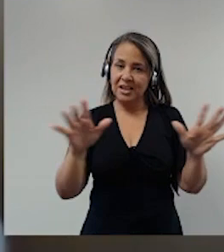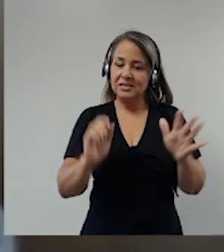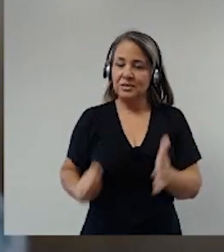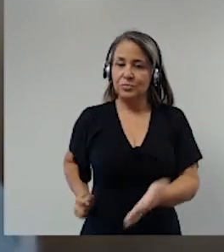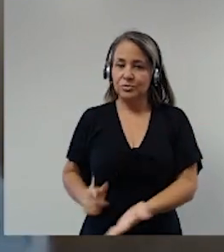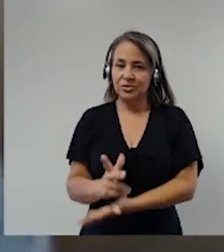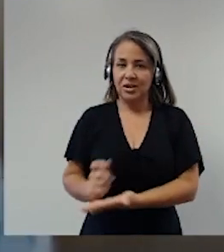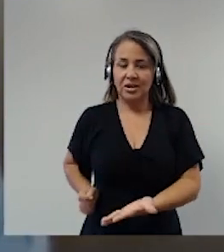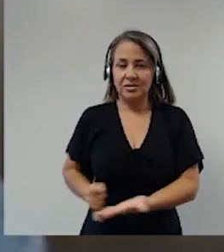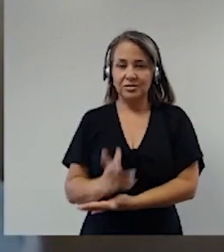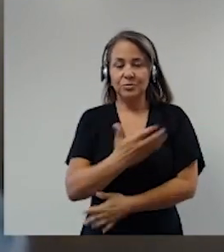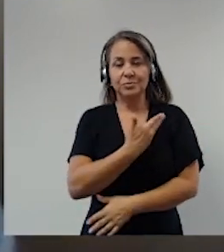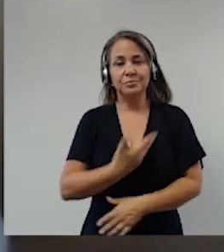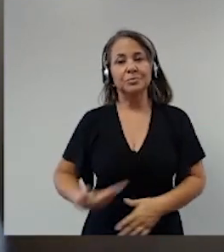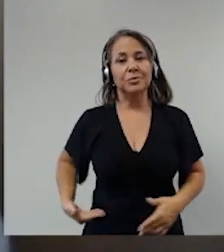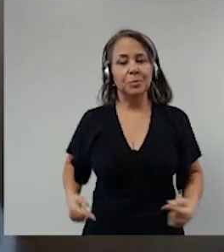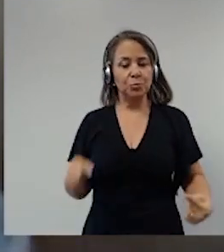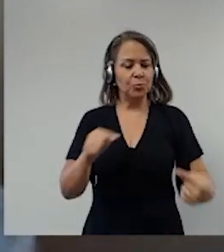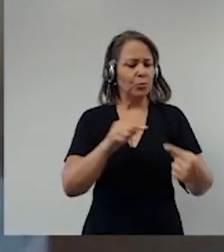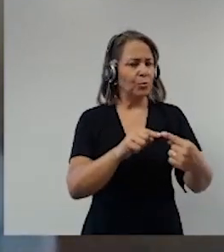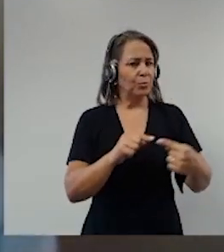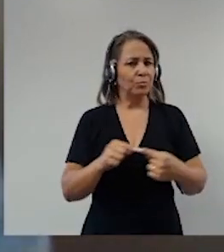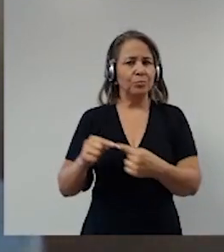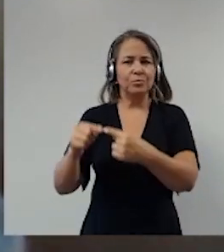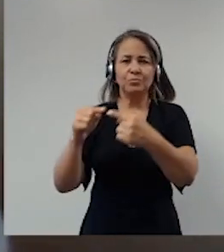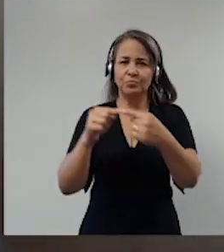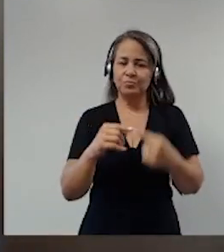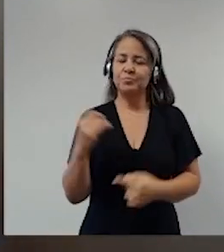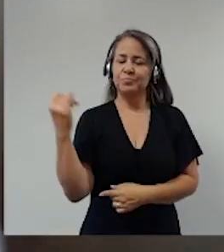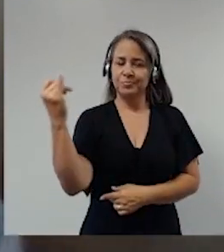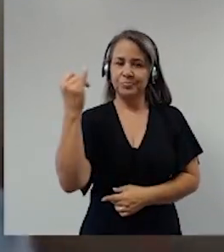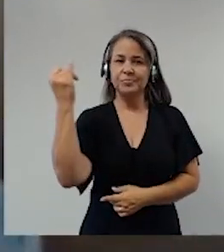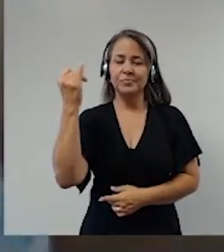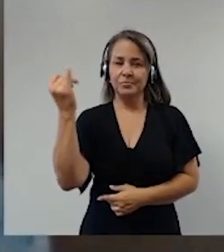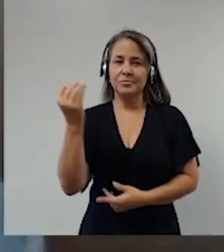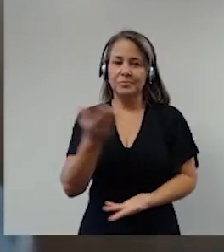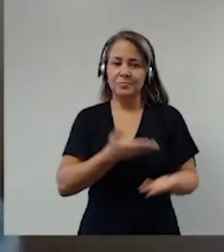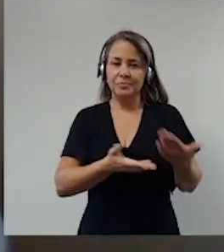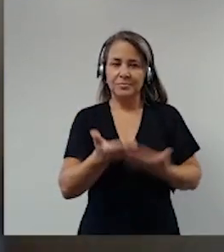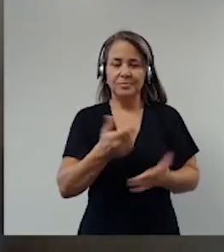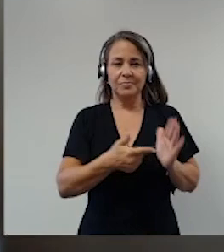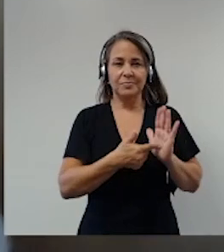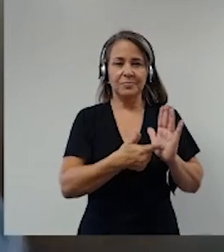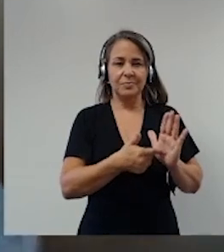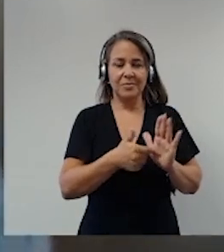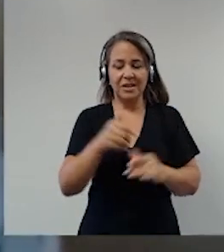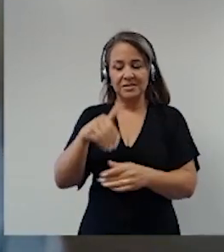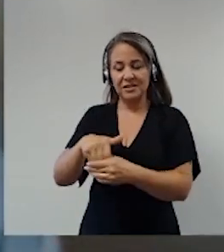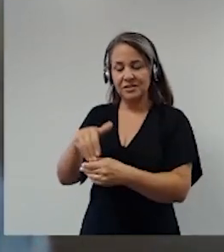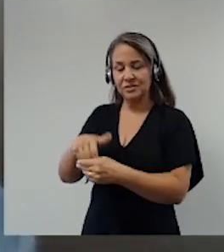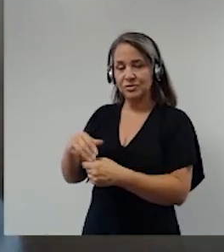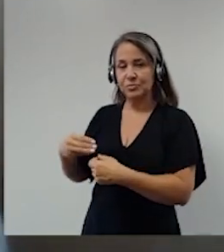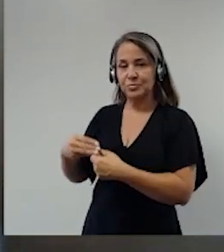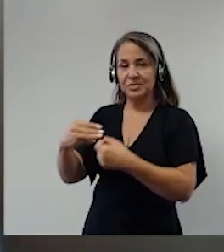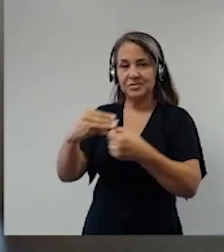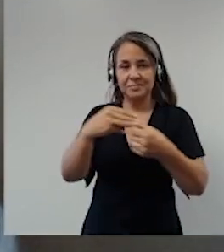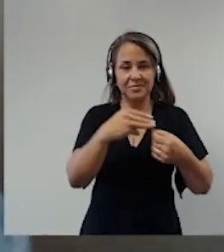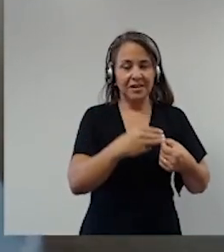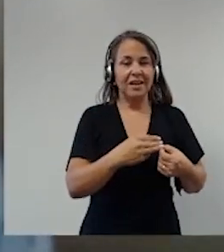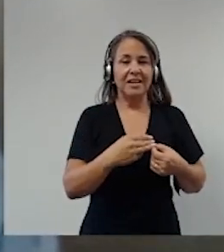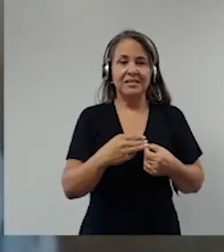gastos públicos, fez um link bastante relevante com relação às eleições municipais e o